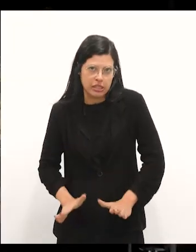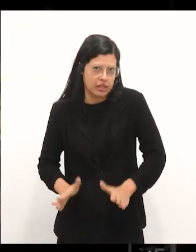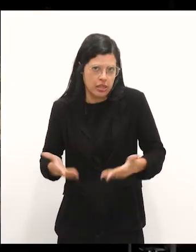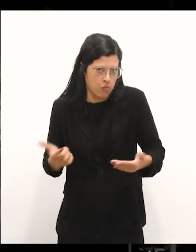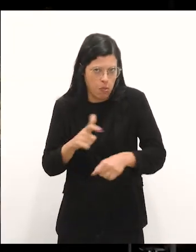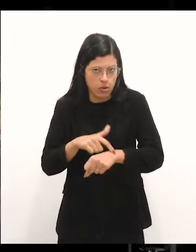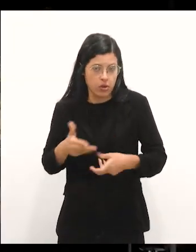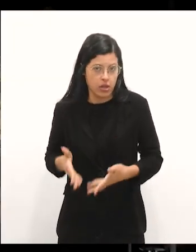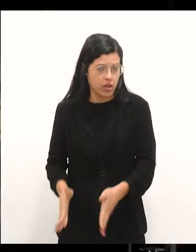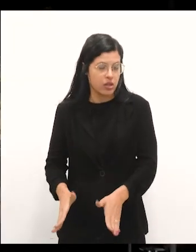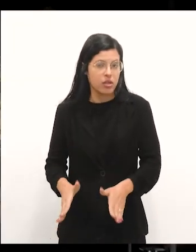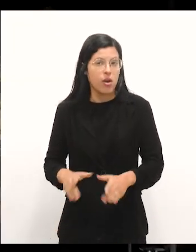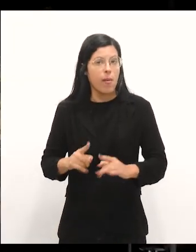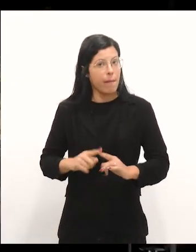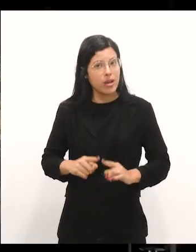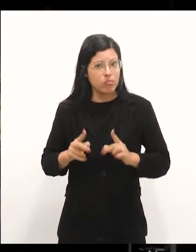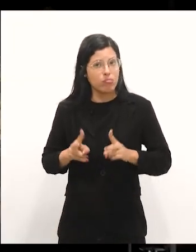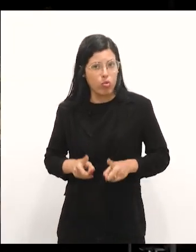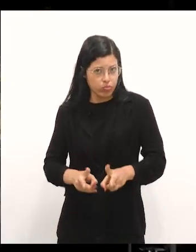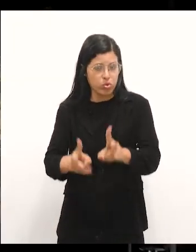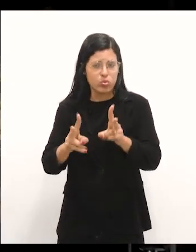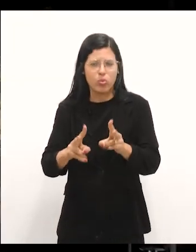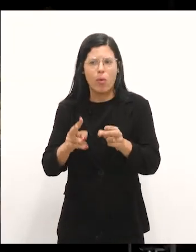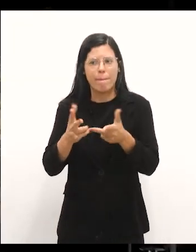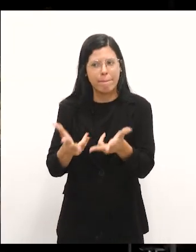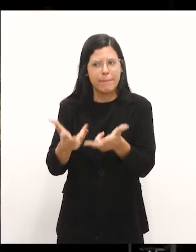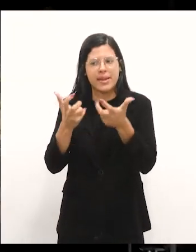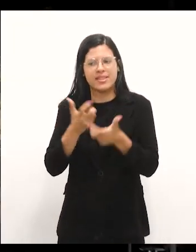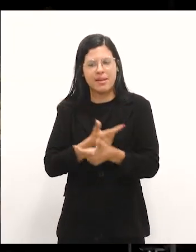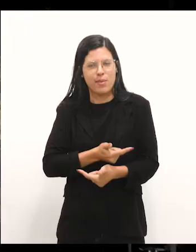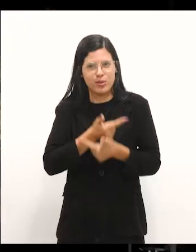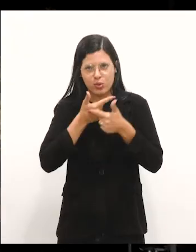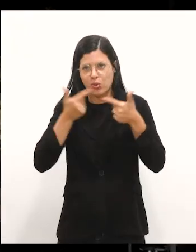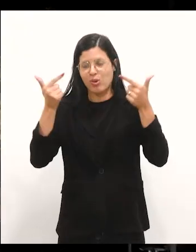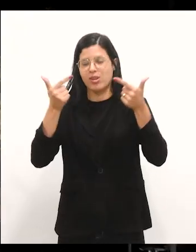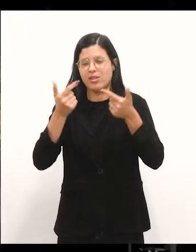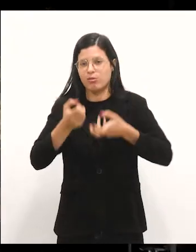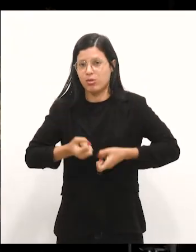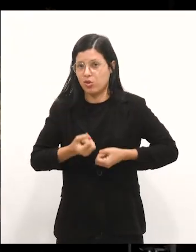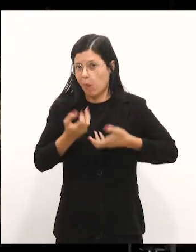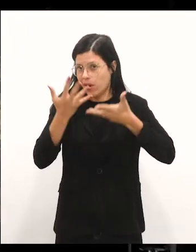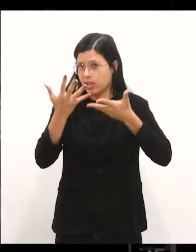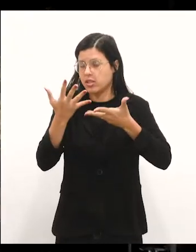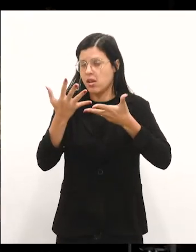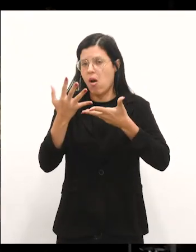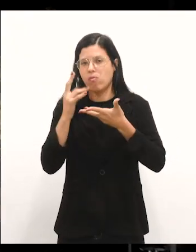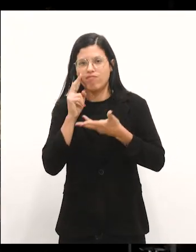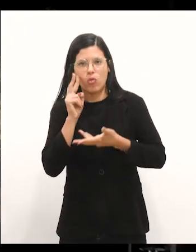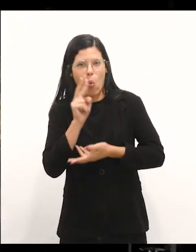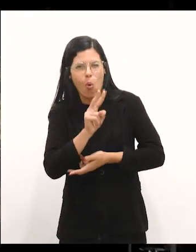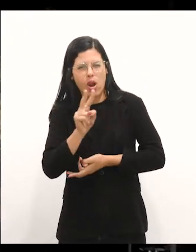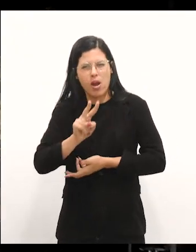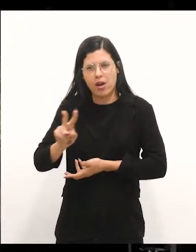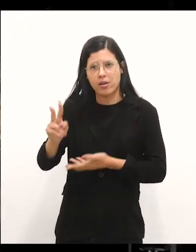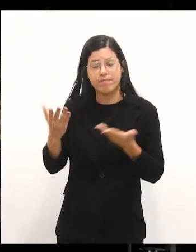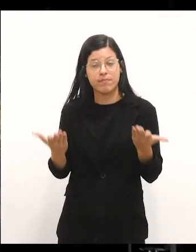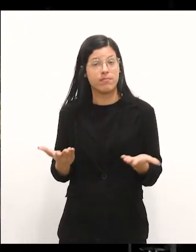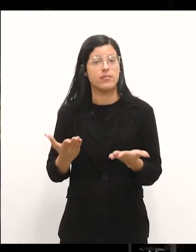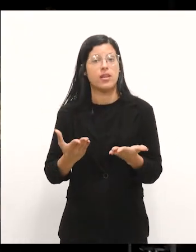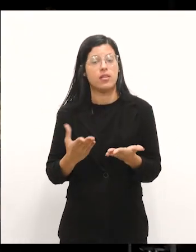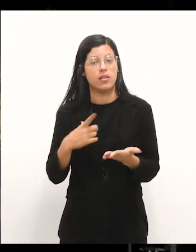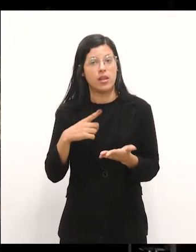vezes. Mas eles estão ali. Você percebe sorrisos, expressões, olhares, porque